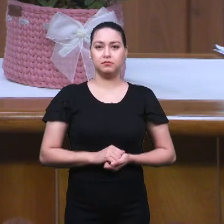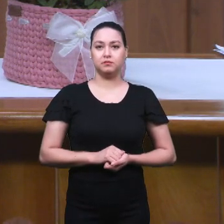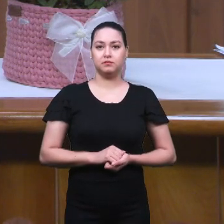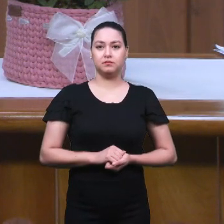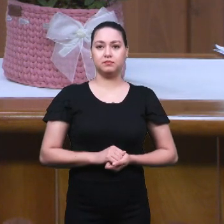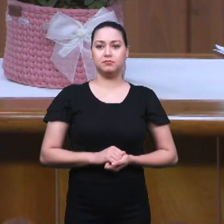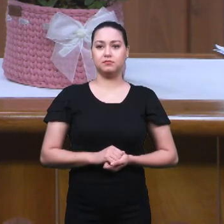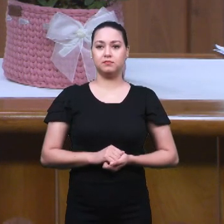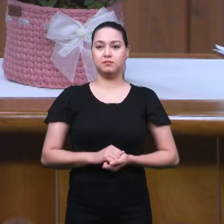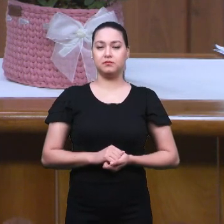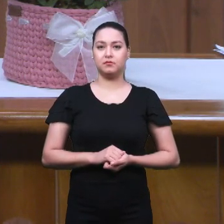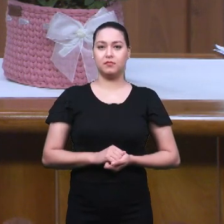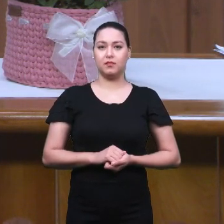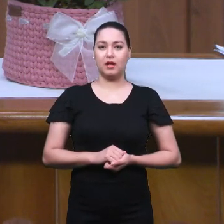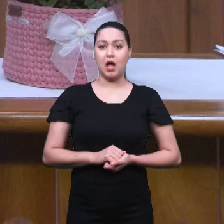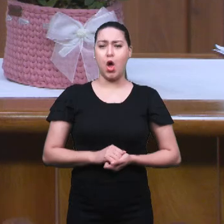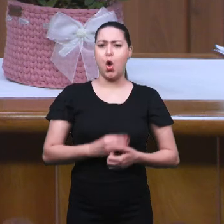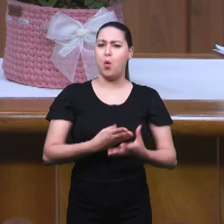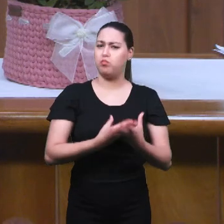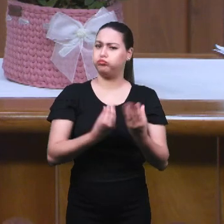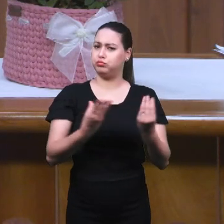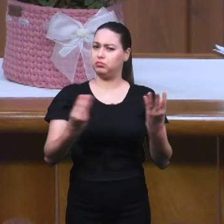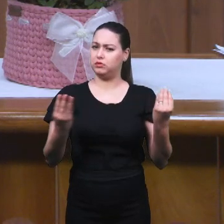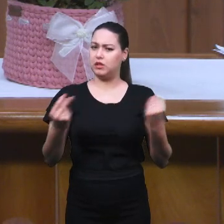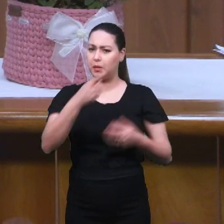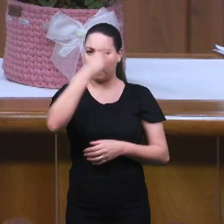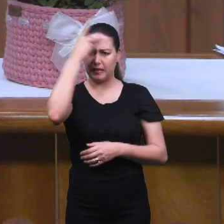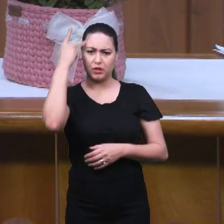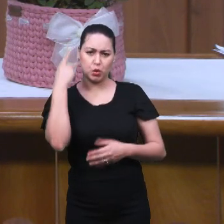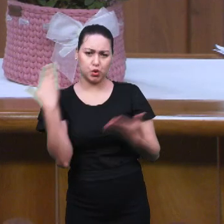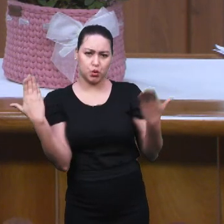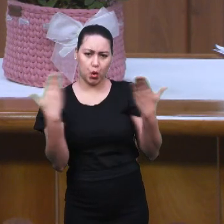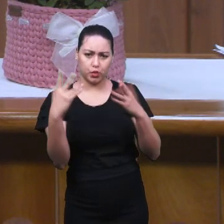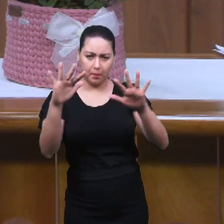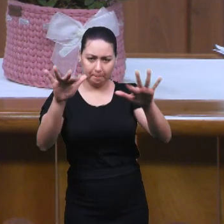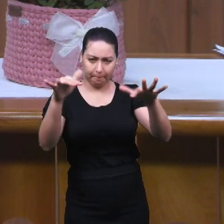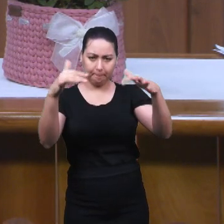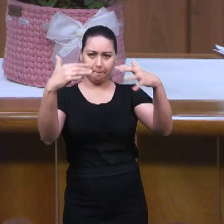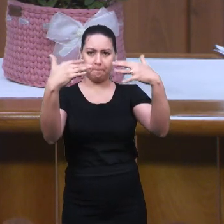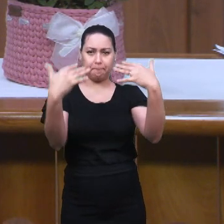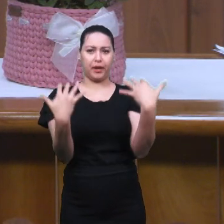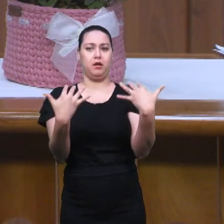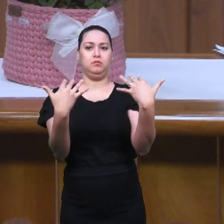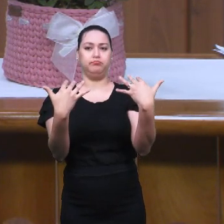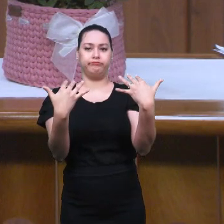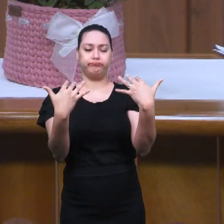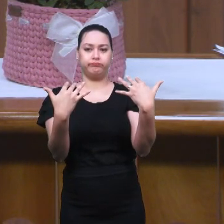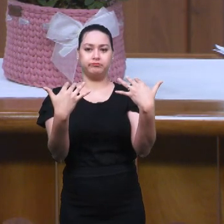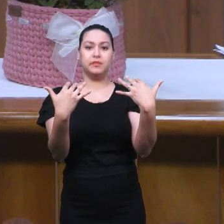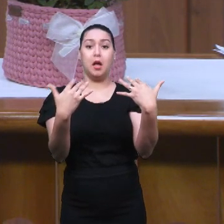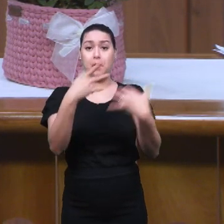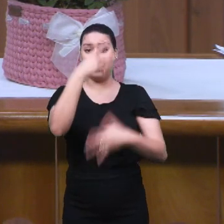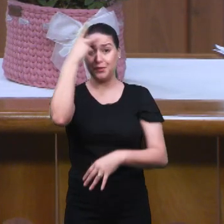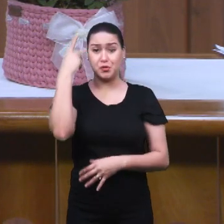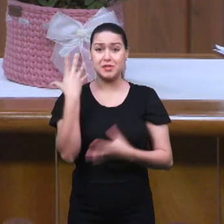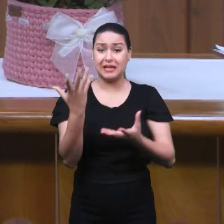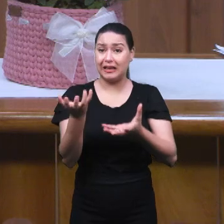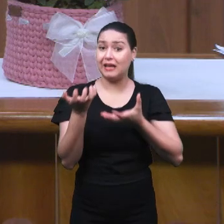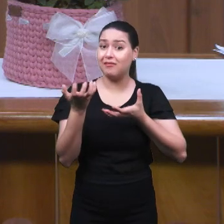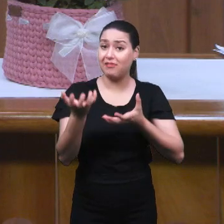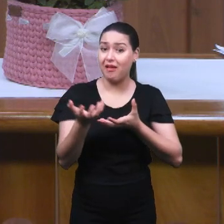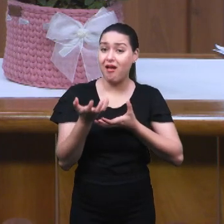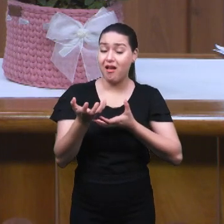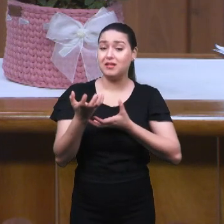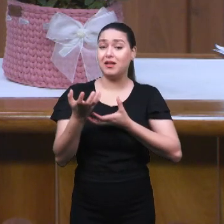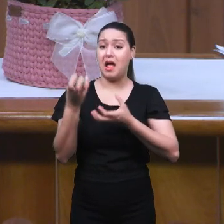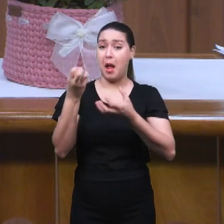Tantas pessoas hoje estão aqui nos assistindo, pessoas que querem ouvir a palavra, e é isso mesmo. Esse aqui é